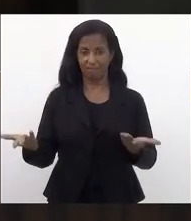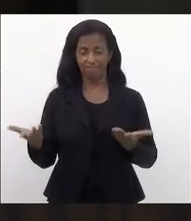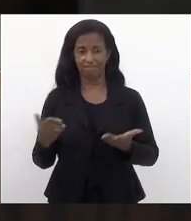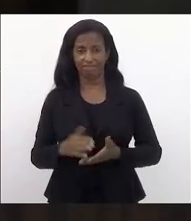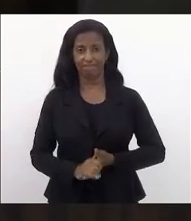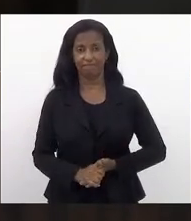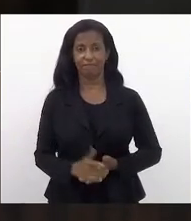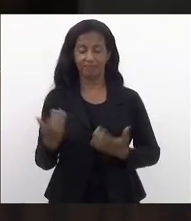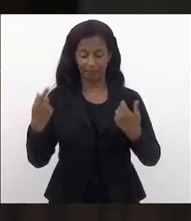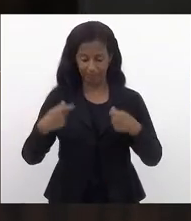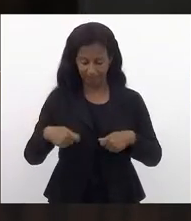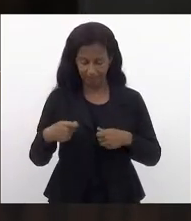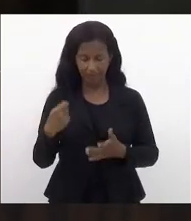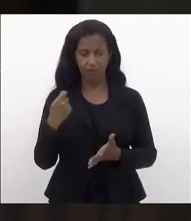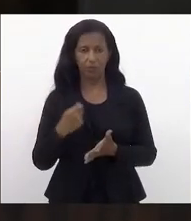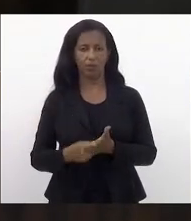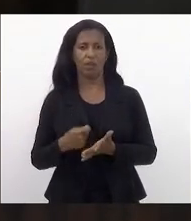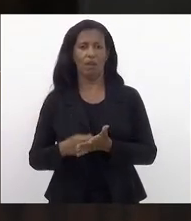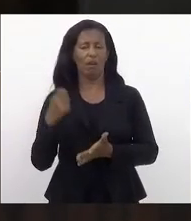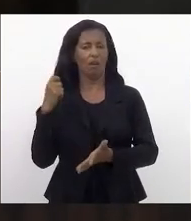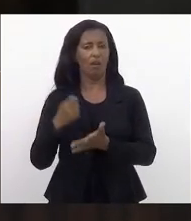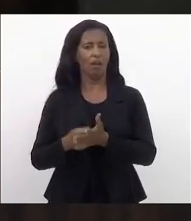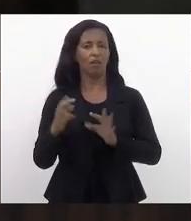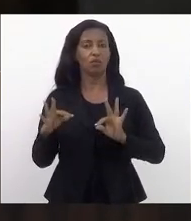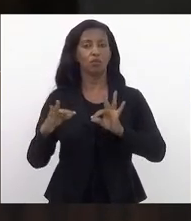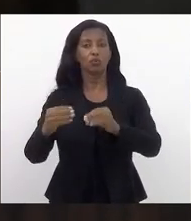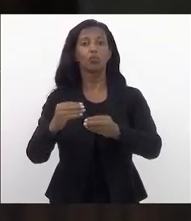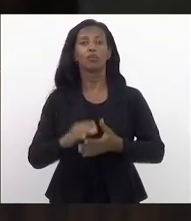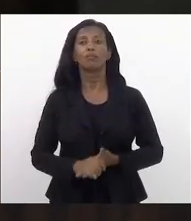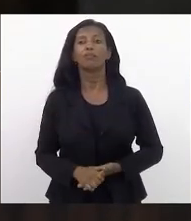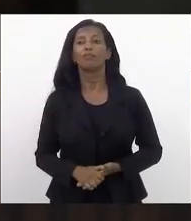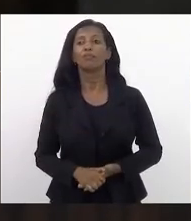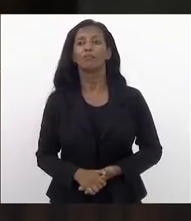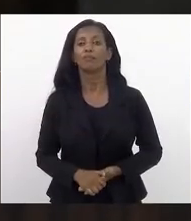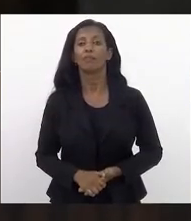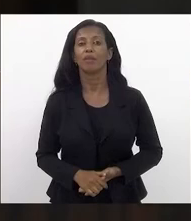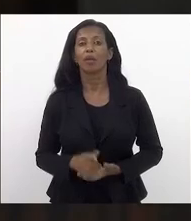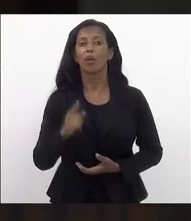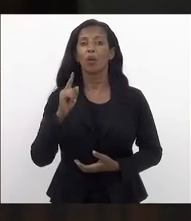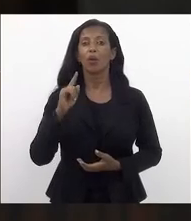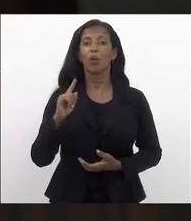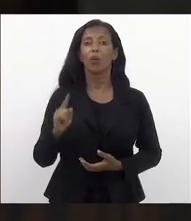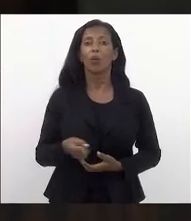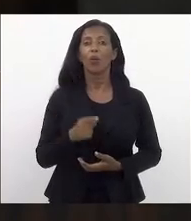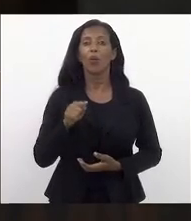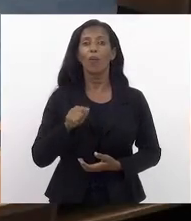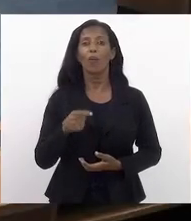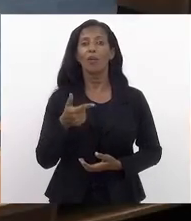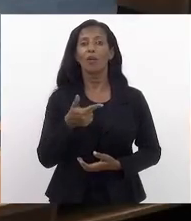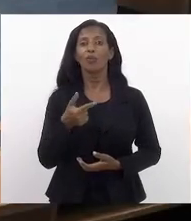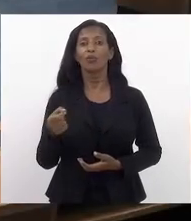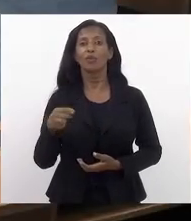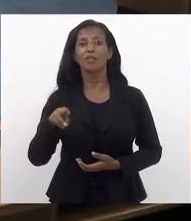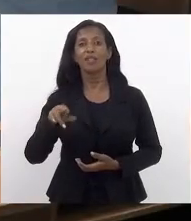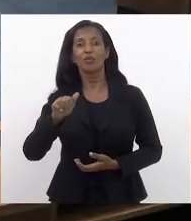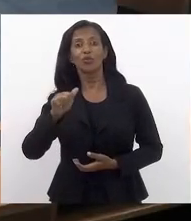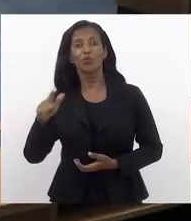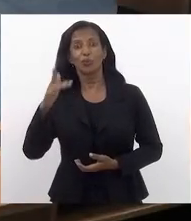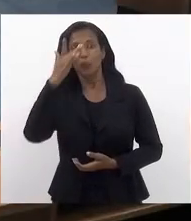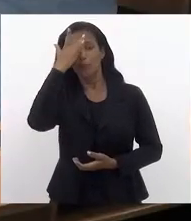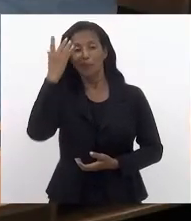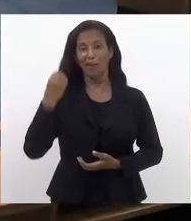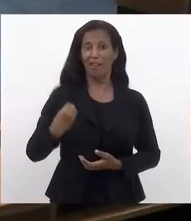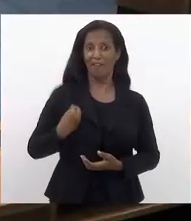a gente precisa lutar para garantir tudo isso e Tia Ju esqueci de falar é 1 milhão e 200 mil moradores lá 1 milhão e 200 mil